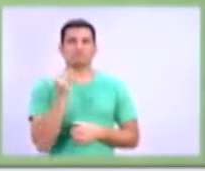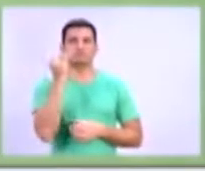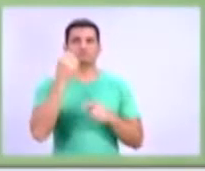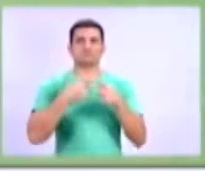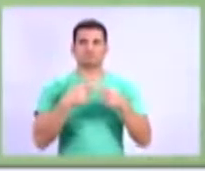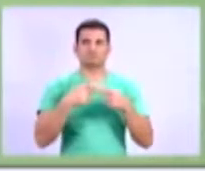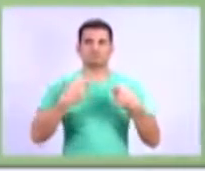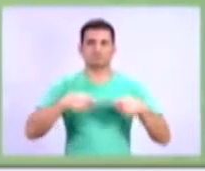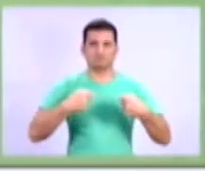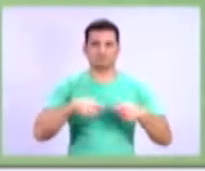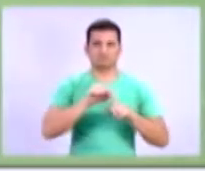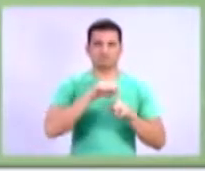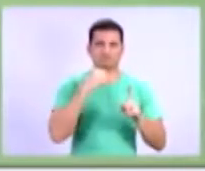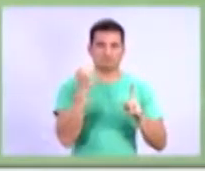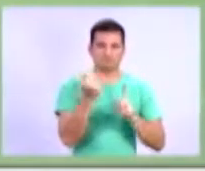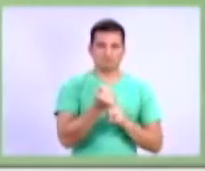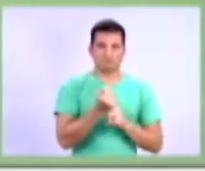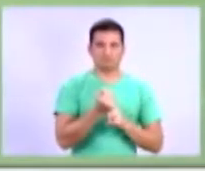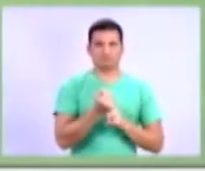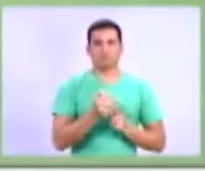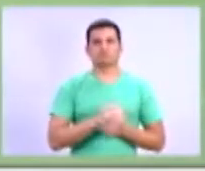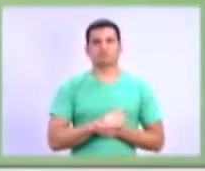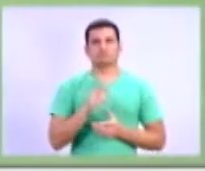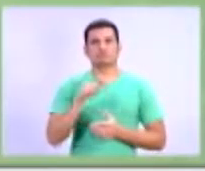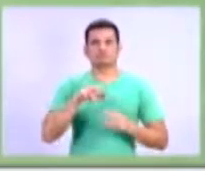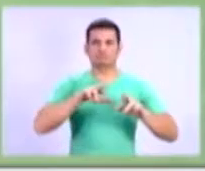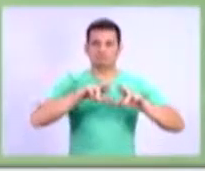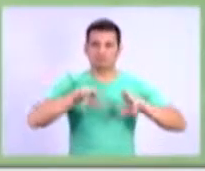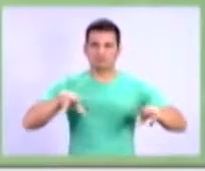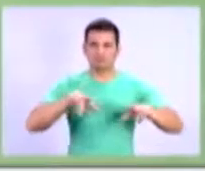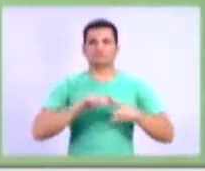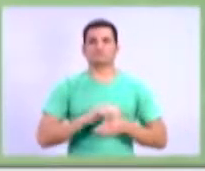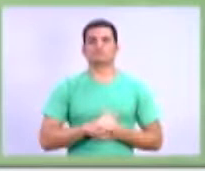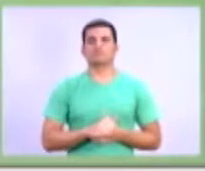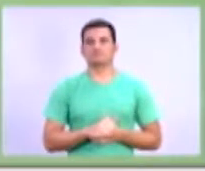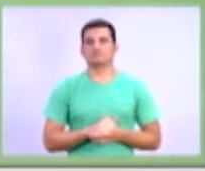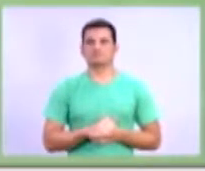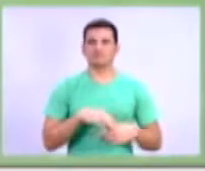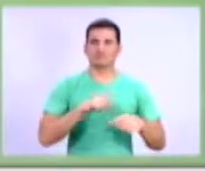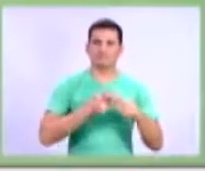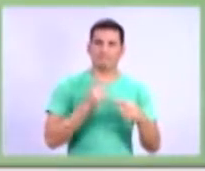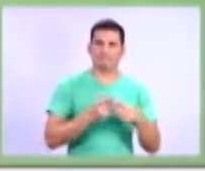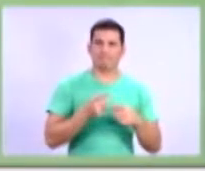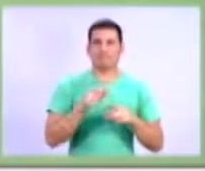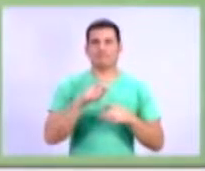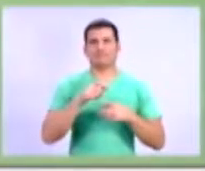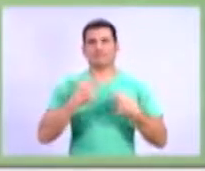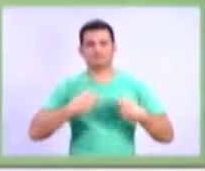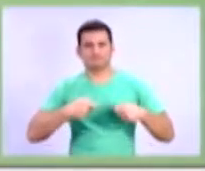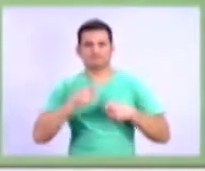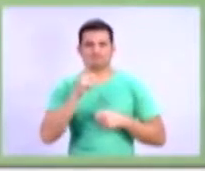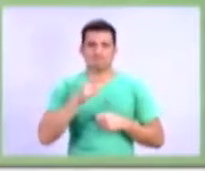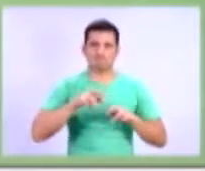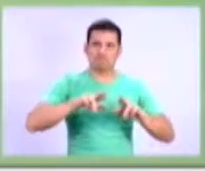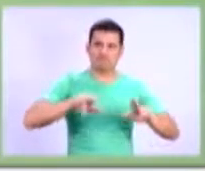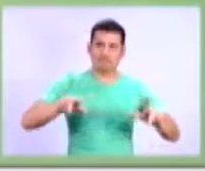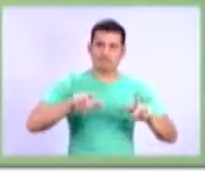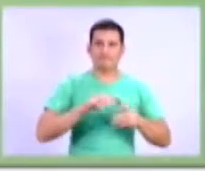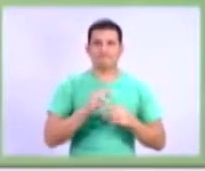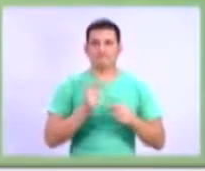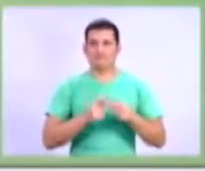necessidades sociais, elas são diferentes. Por que que as necessidades são diferentes? Porque